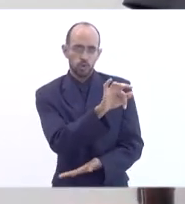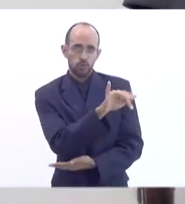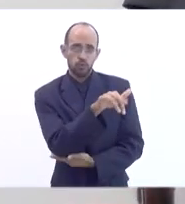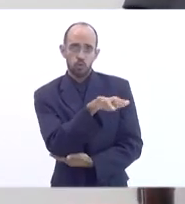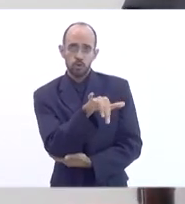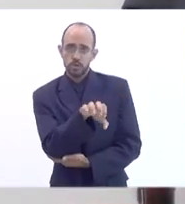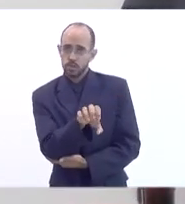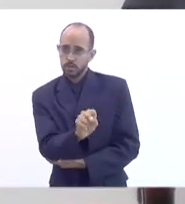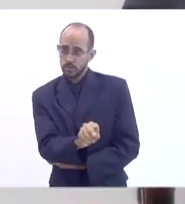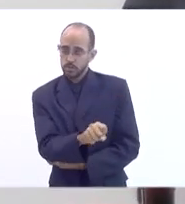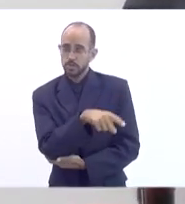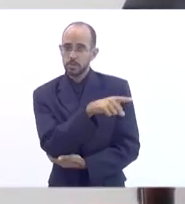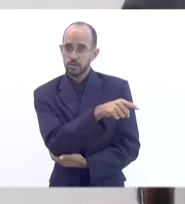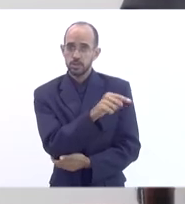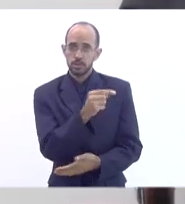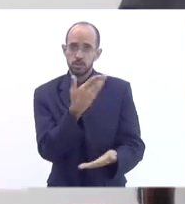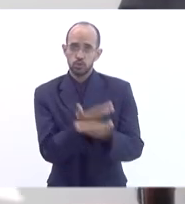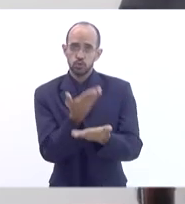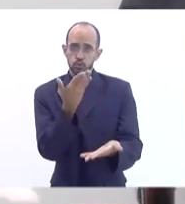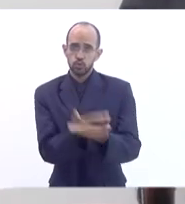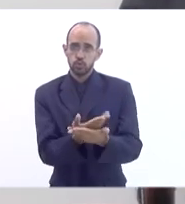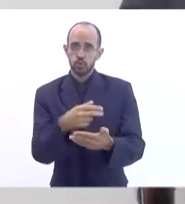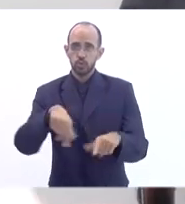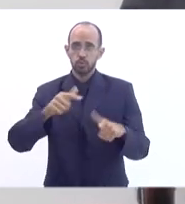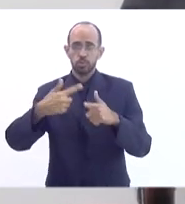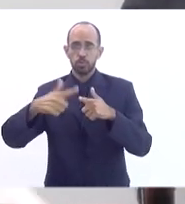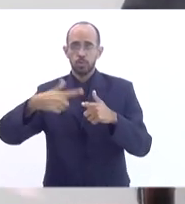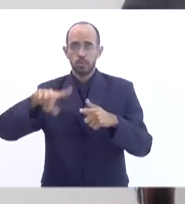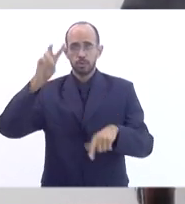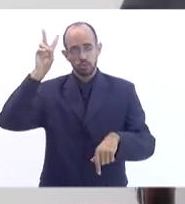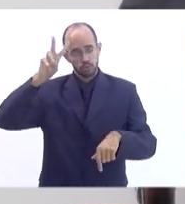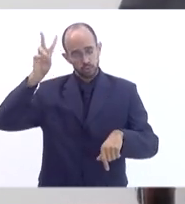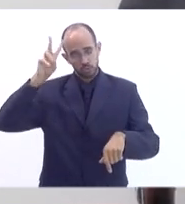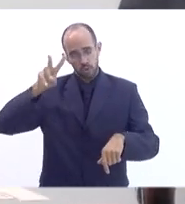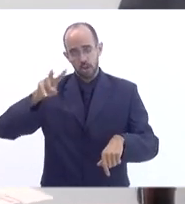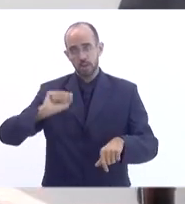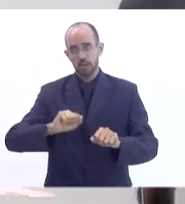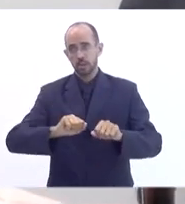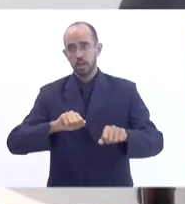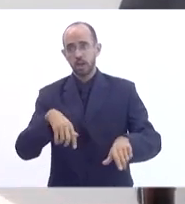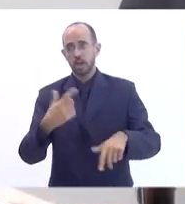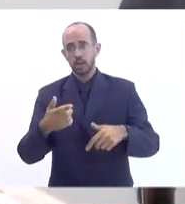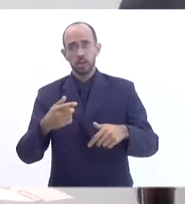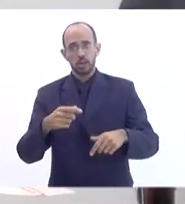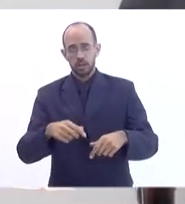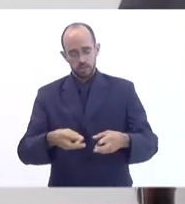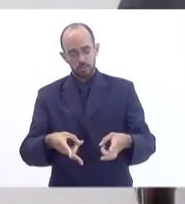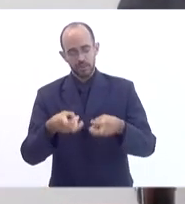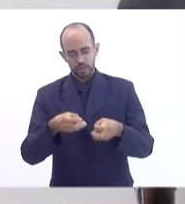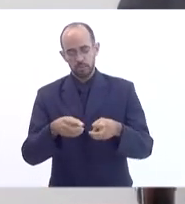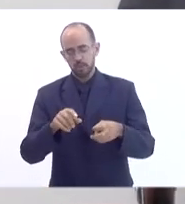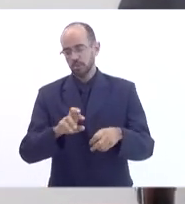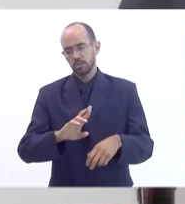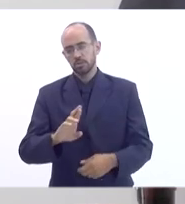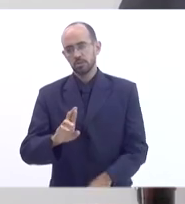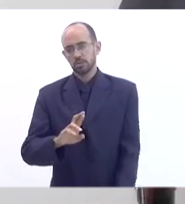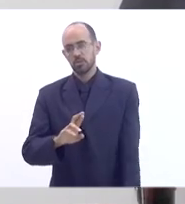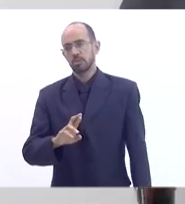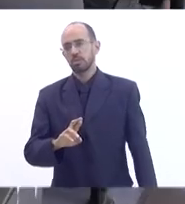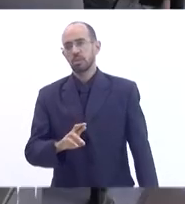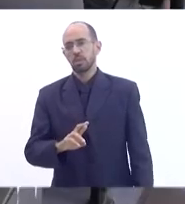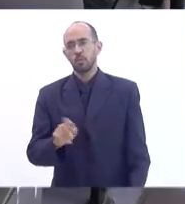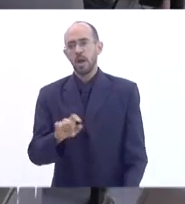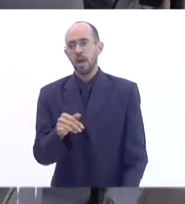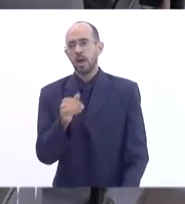que se debruça sobre o tema das questões de história com consideramos irrefutáveis e que